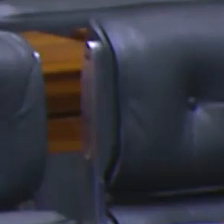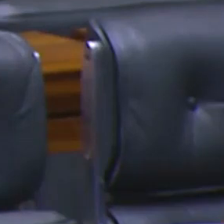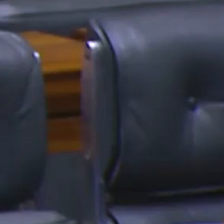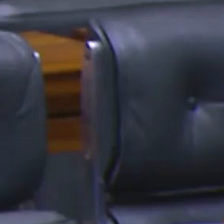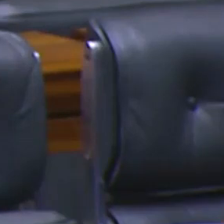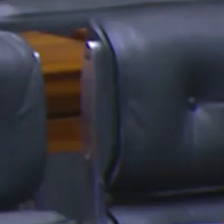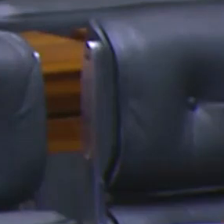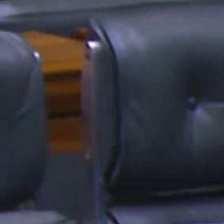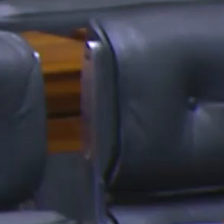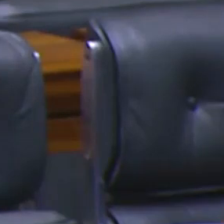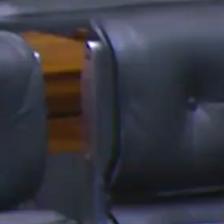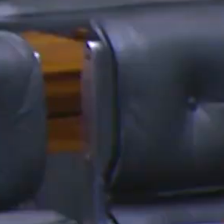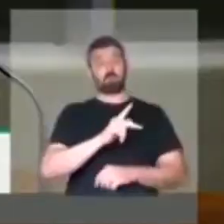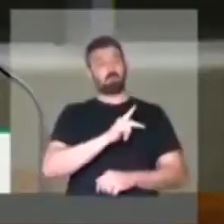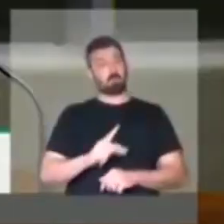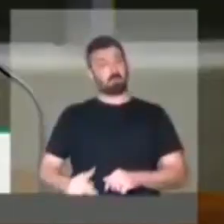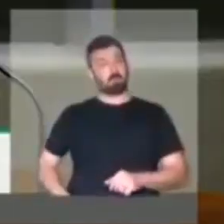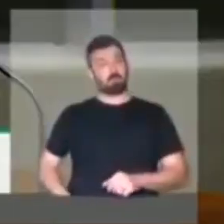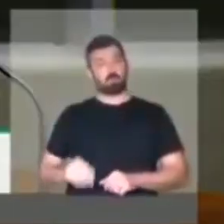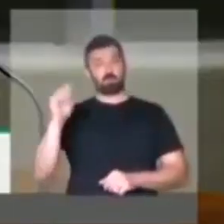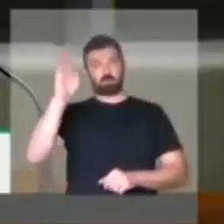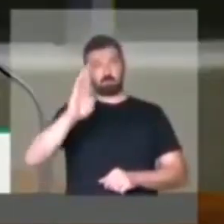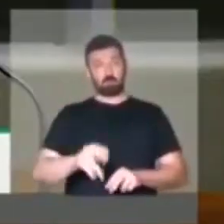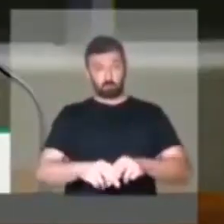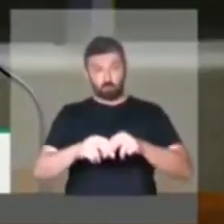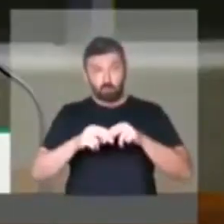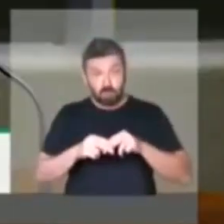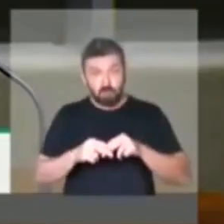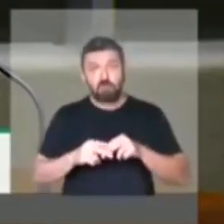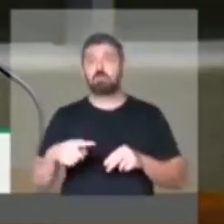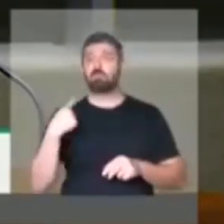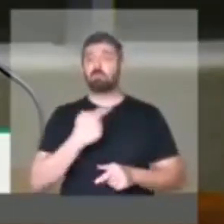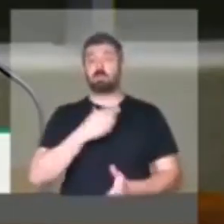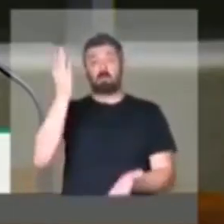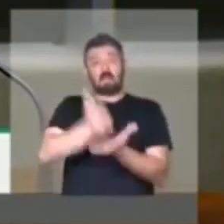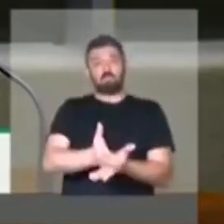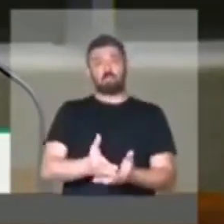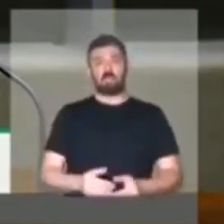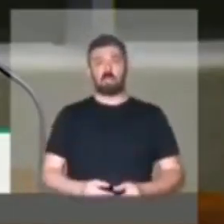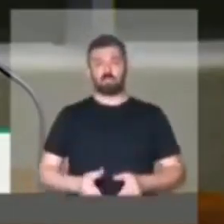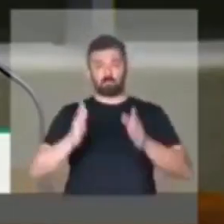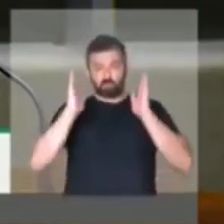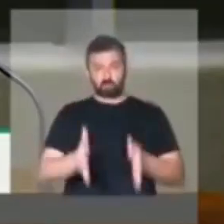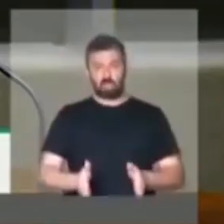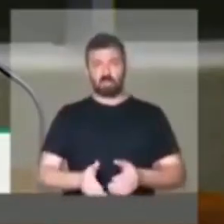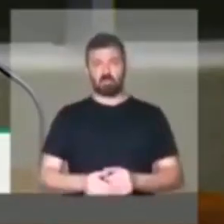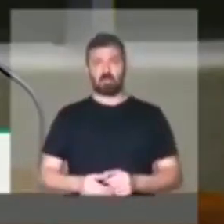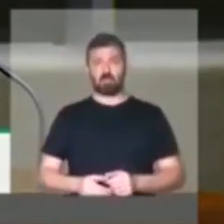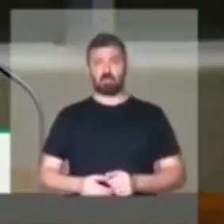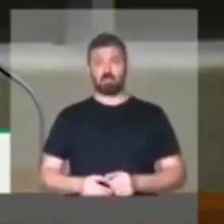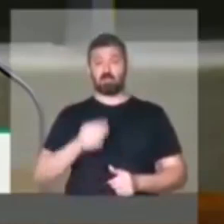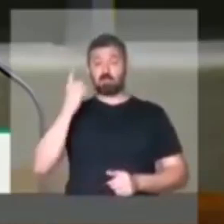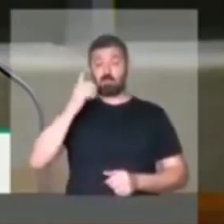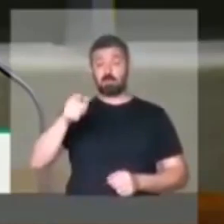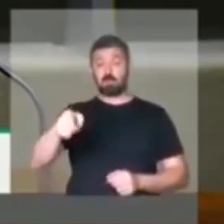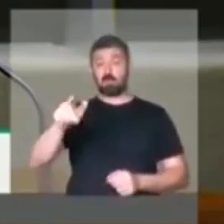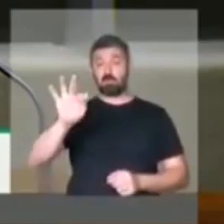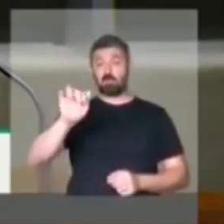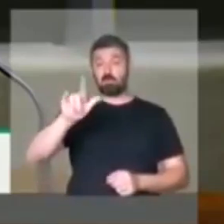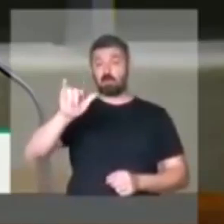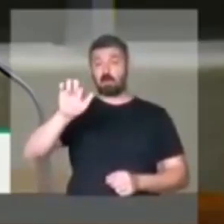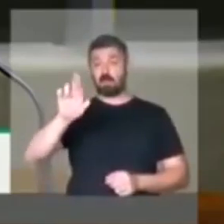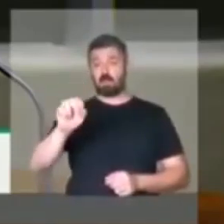médios e grandes produtores da região. E é por essa razão que nós temos que dar um basta. Deputado Ayrton Faleiro, nós não